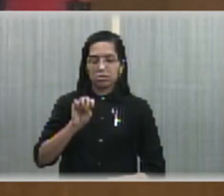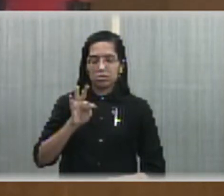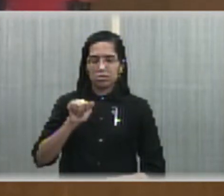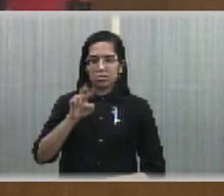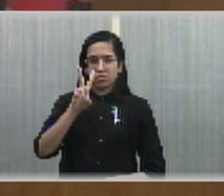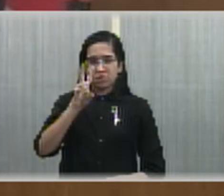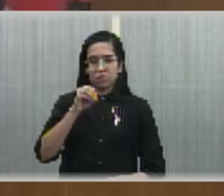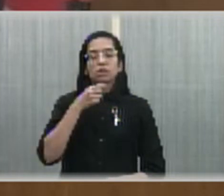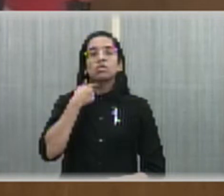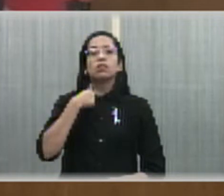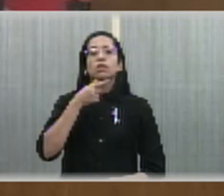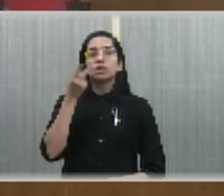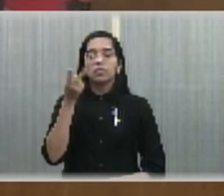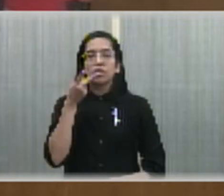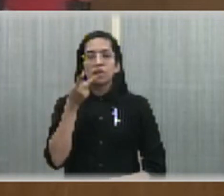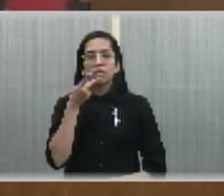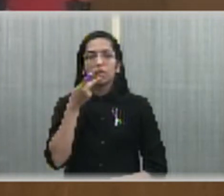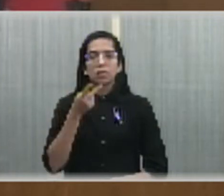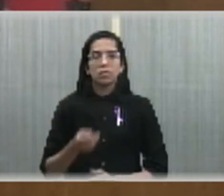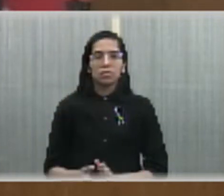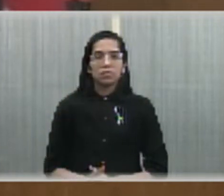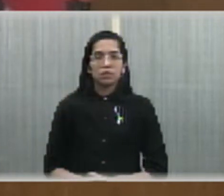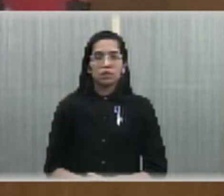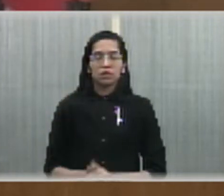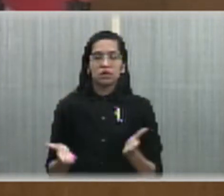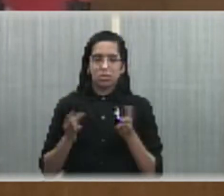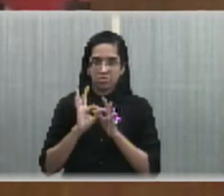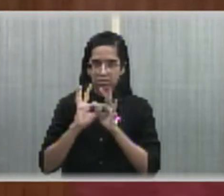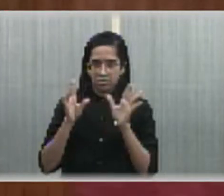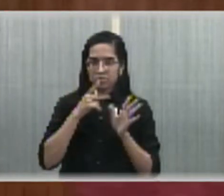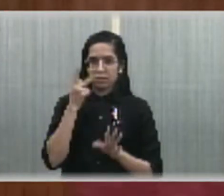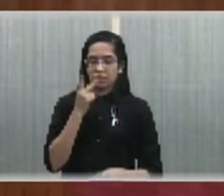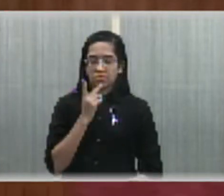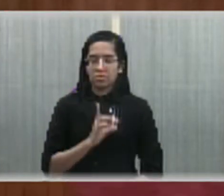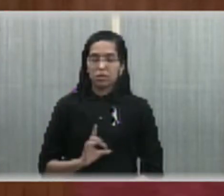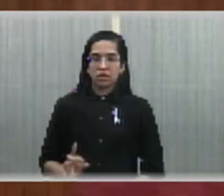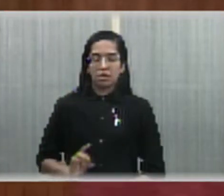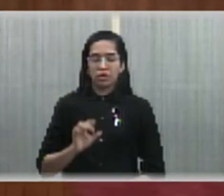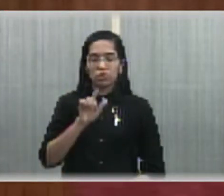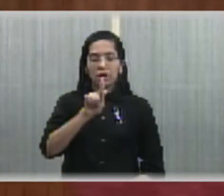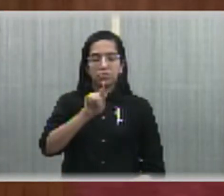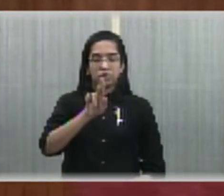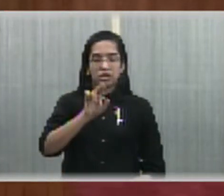escrito. Deseja falar? Com a palavra o deputado Gustavo.